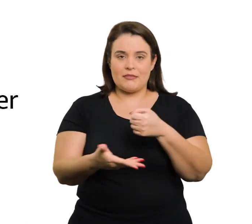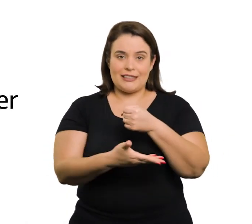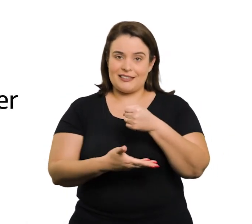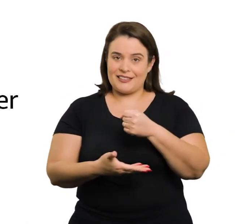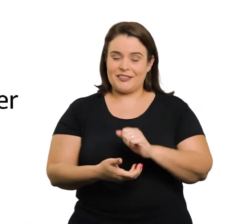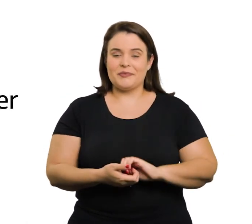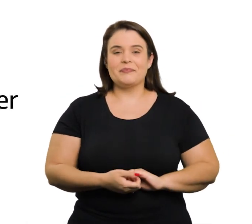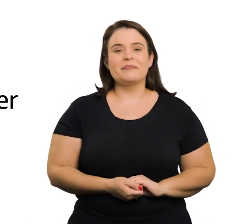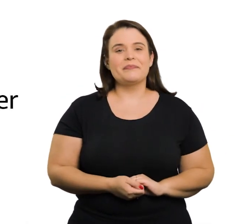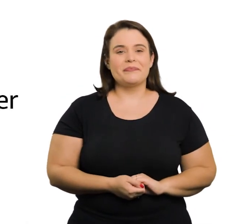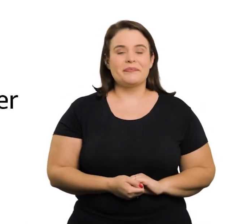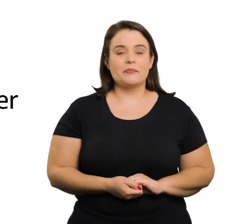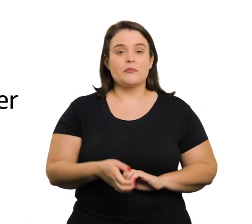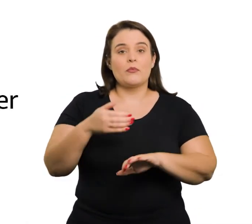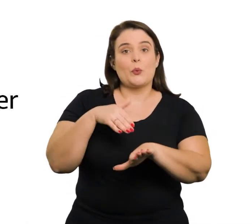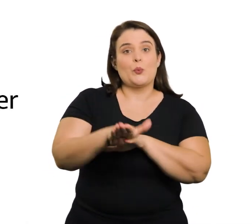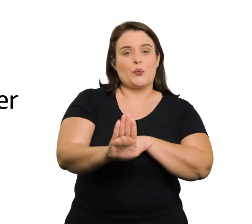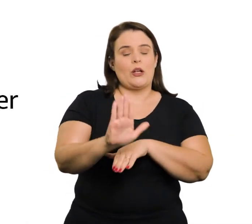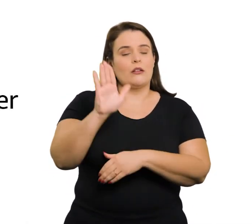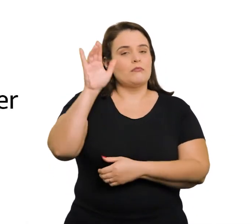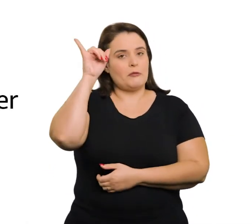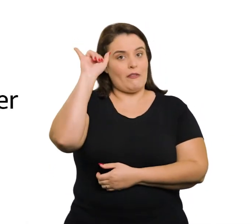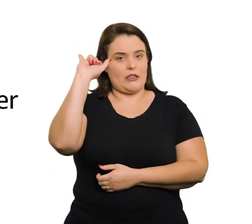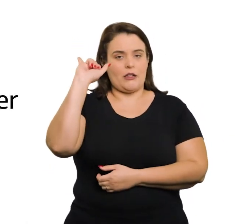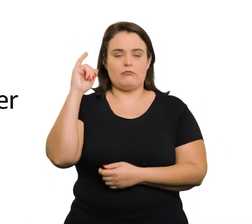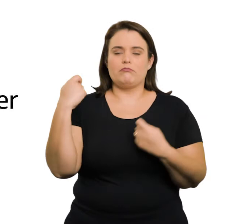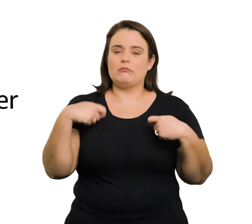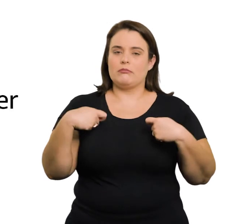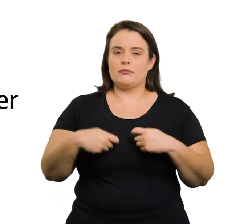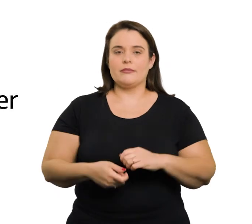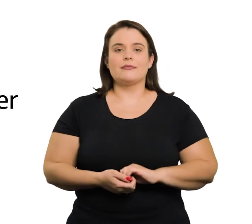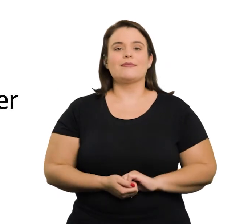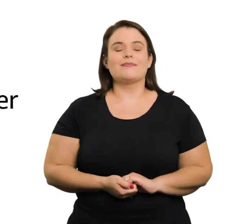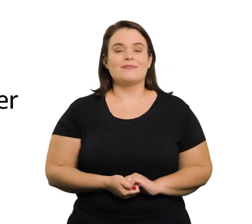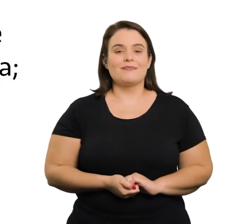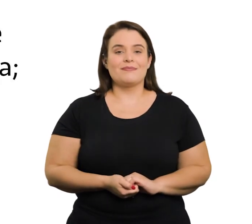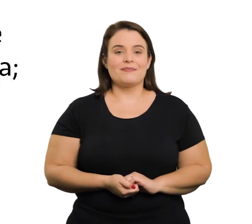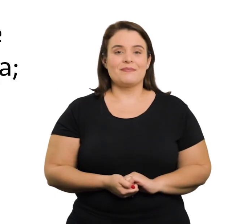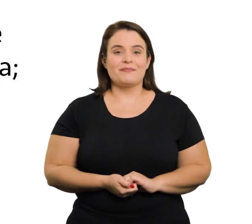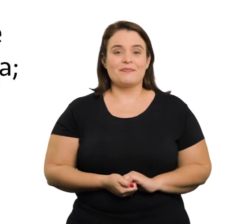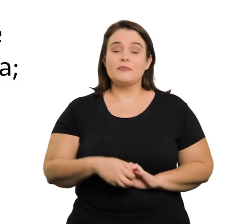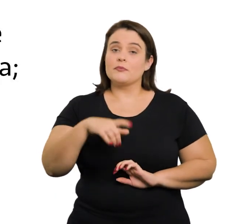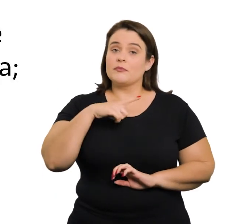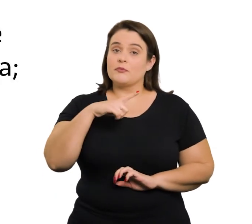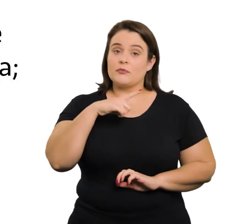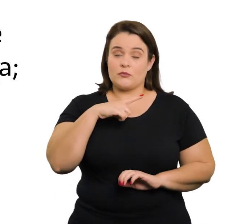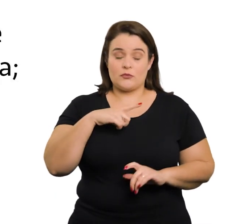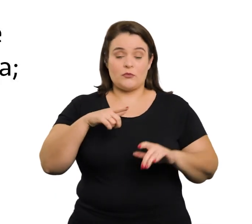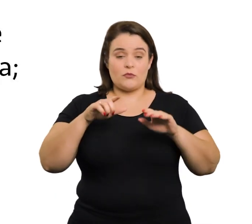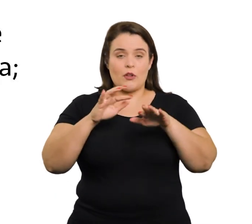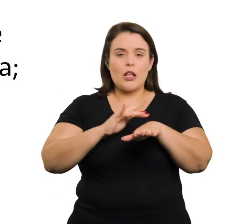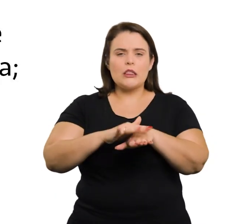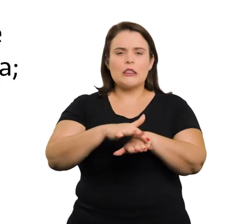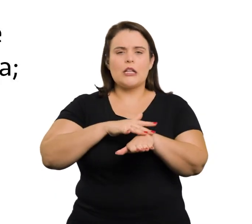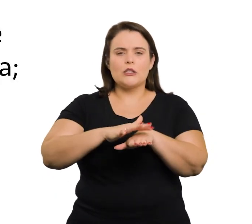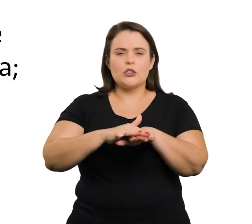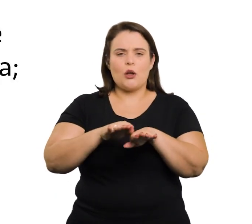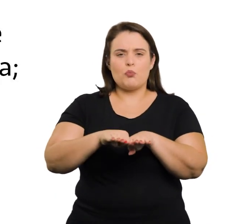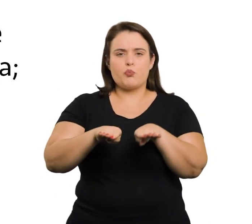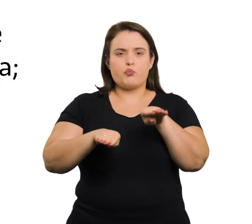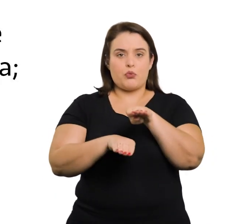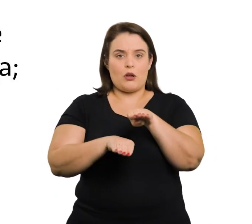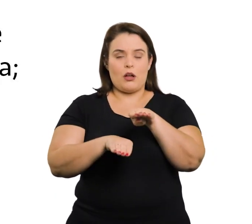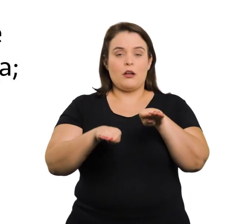requisitos básicos: ser antiderrapante em qualquer condição, dispor de contraste tátil,